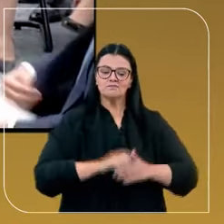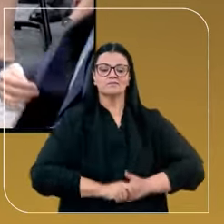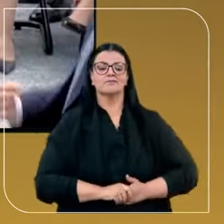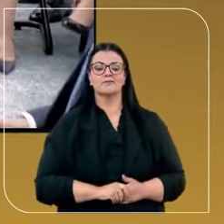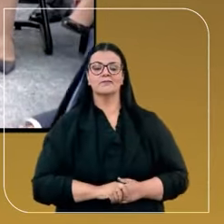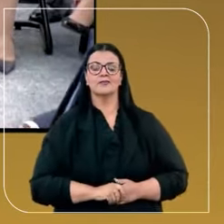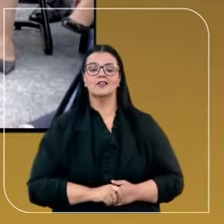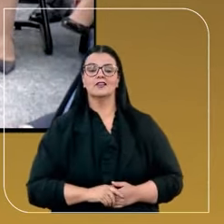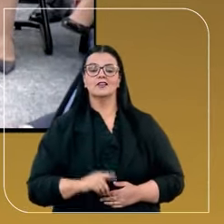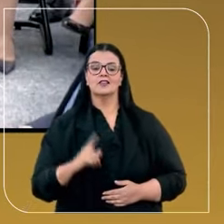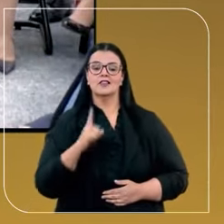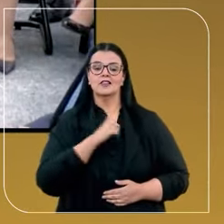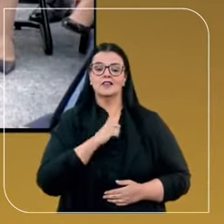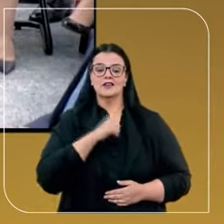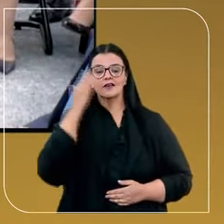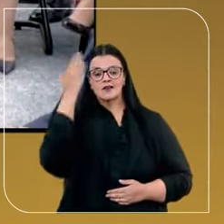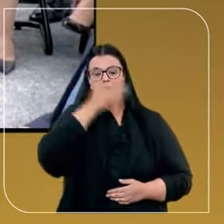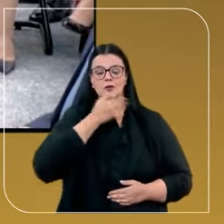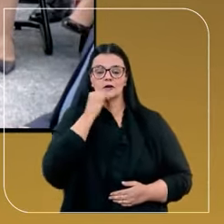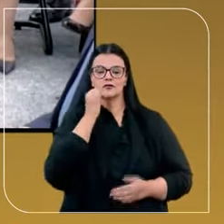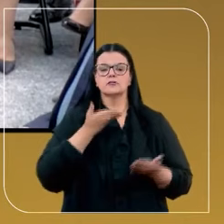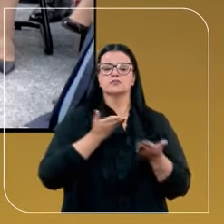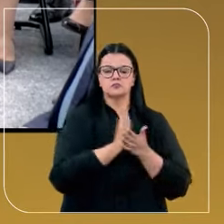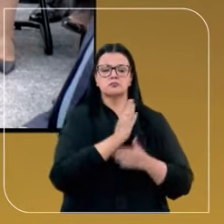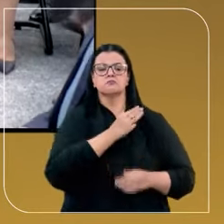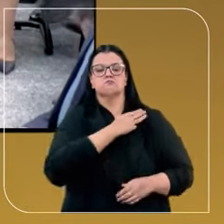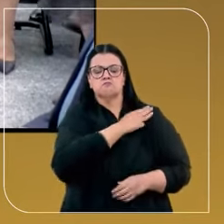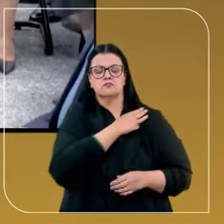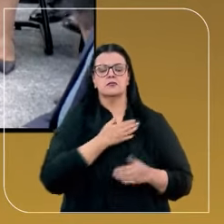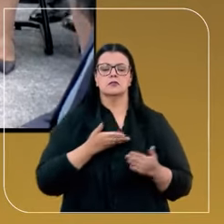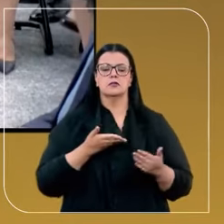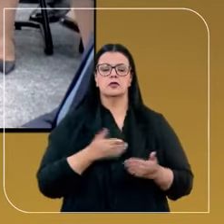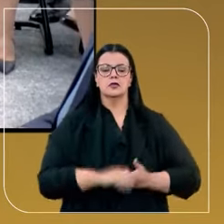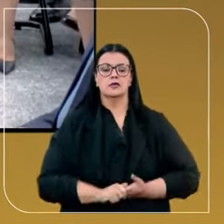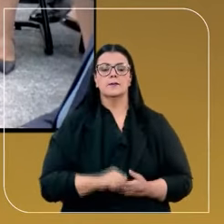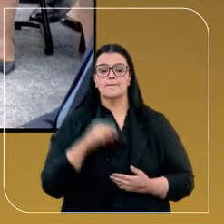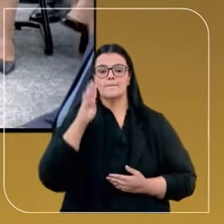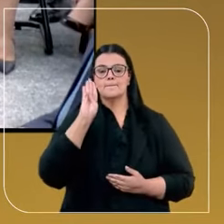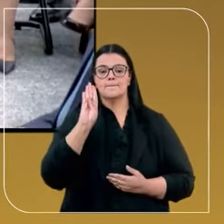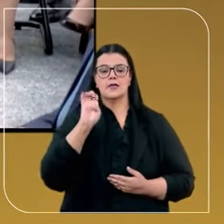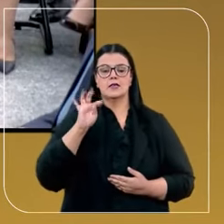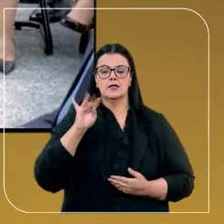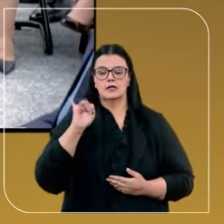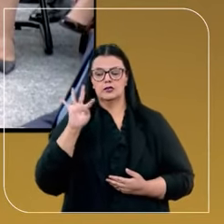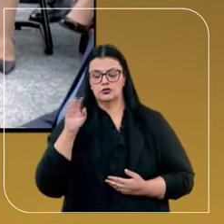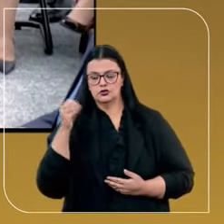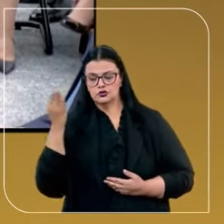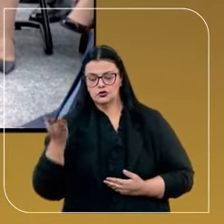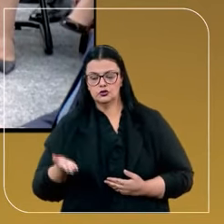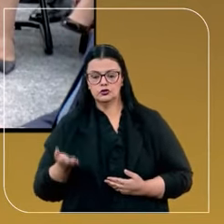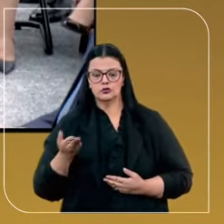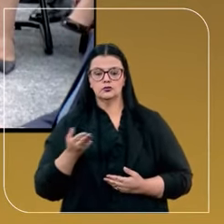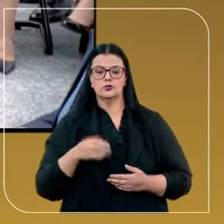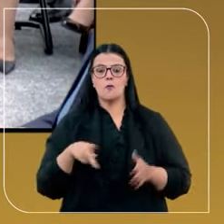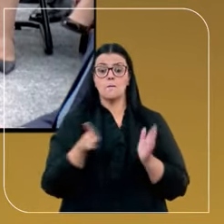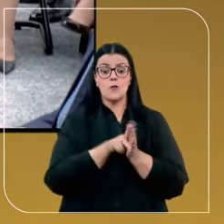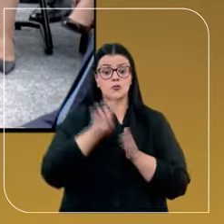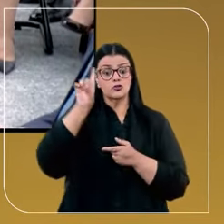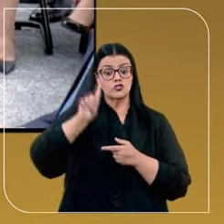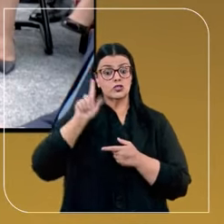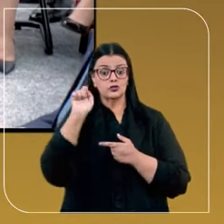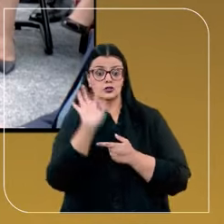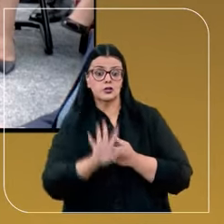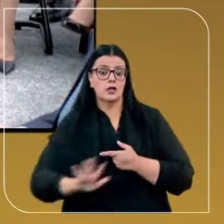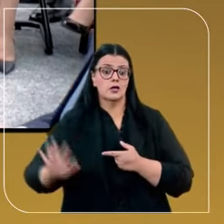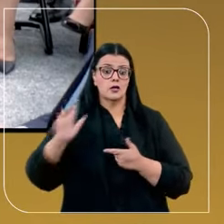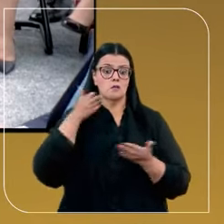Já quase boa tarde. Eu queria declarar a Sua Excelência, o ministro Benedito Gonçalves, do cargo de diretor-geral